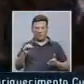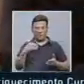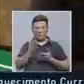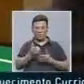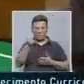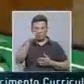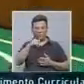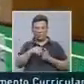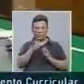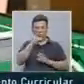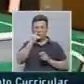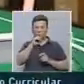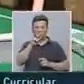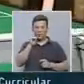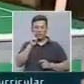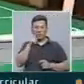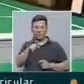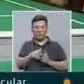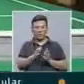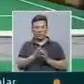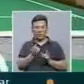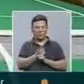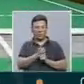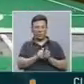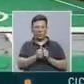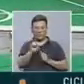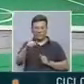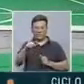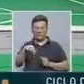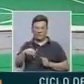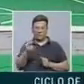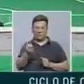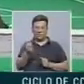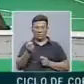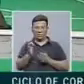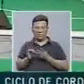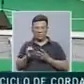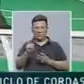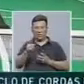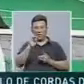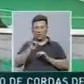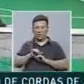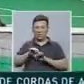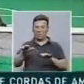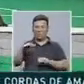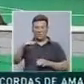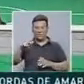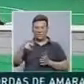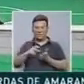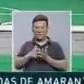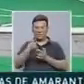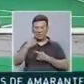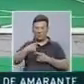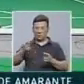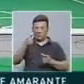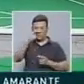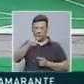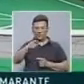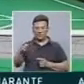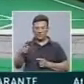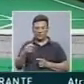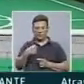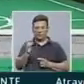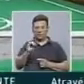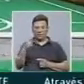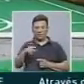até domingo para que todas as pessoas que possam ver todas estas modalidades. Exatamente, porque aliás esse é o terceiro aspecto, é a disseminação da ciência e tecnologia, mostrar às pessoas e